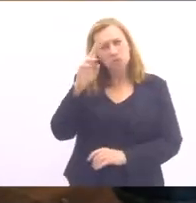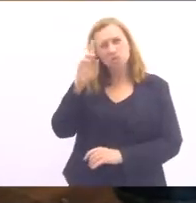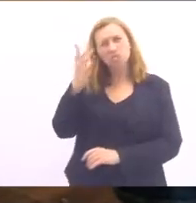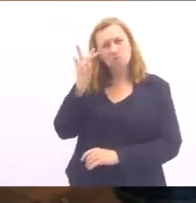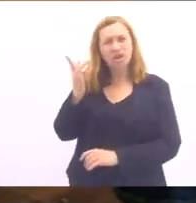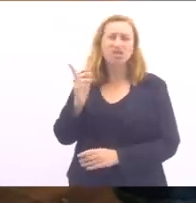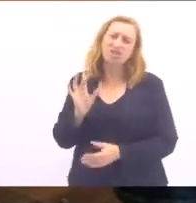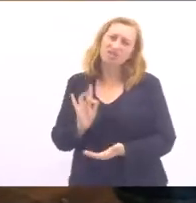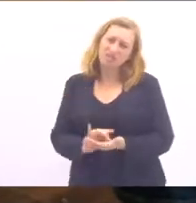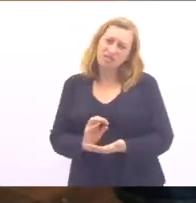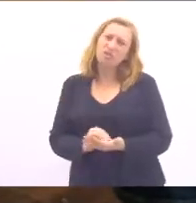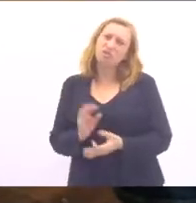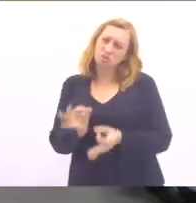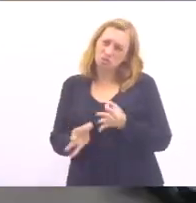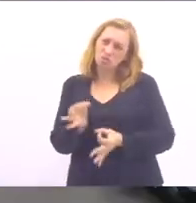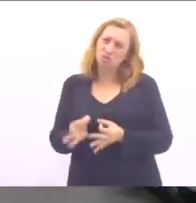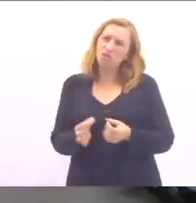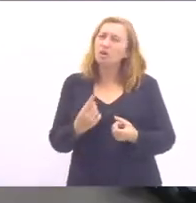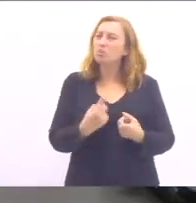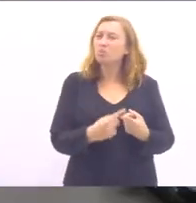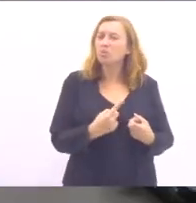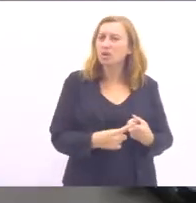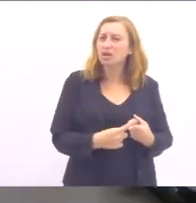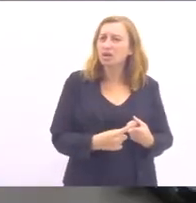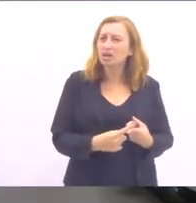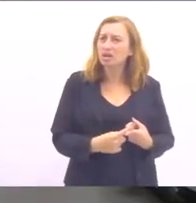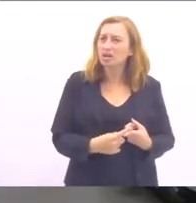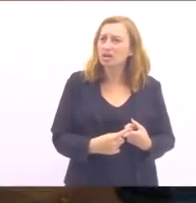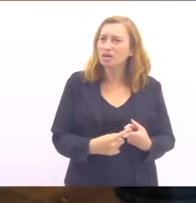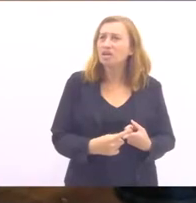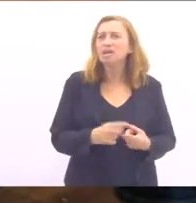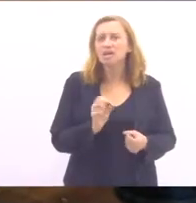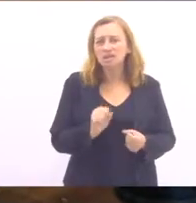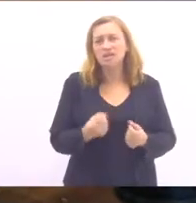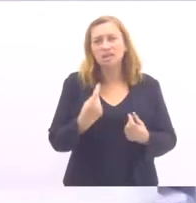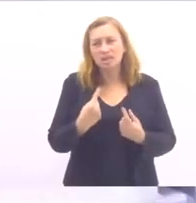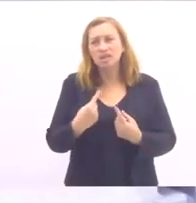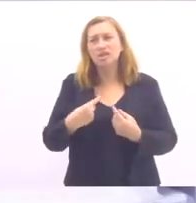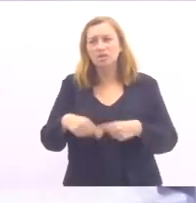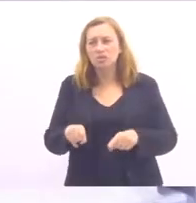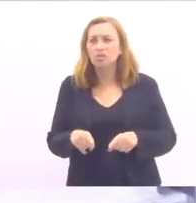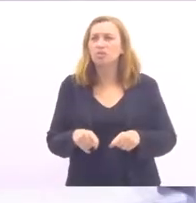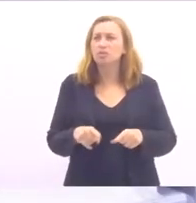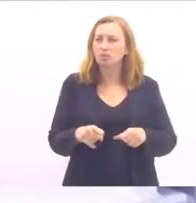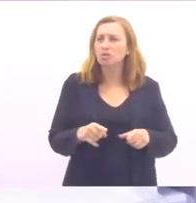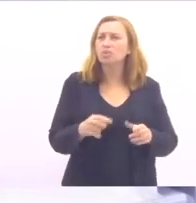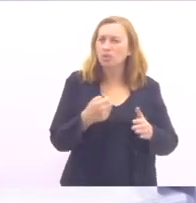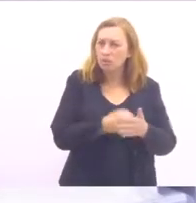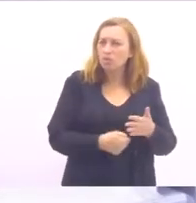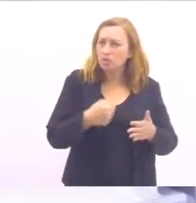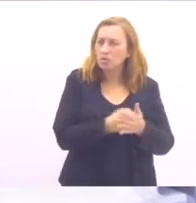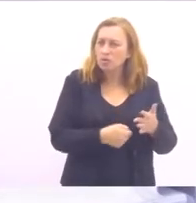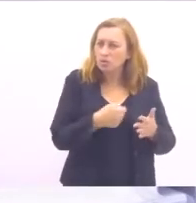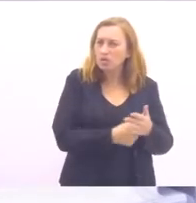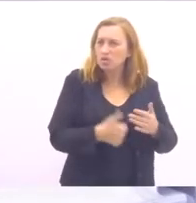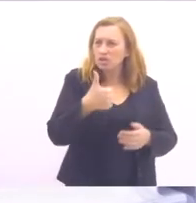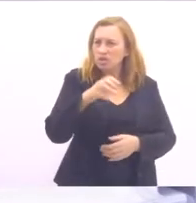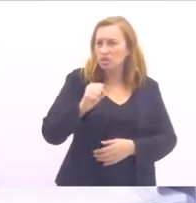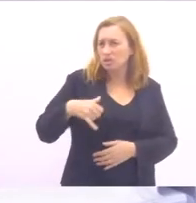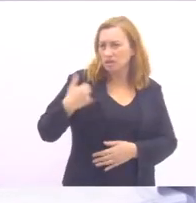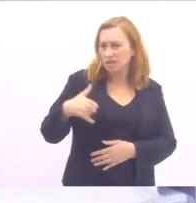uma injustiça? Acho. Porque nós não estamos pedindo. Acho e luto contra isso desde 18 anos de idade. Pois é, isso com mesmo.